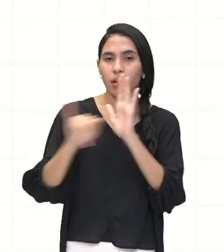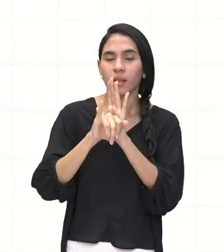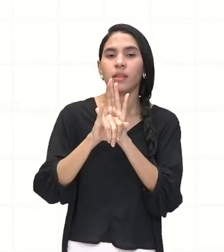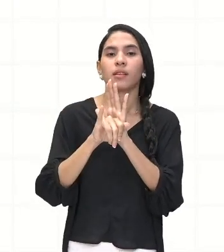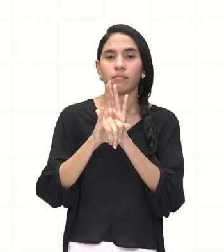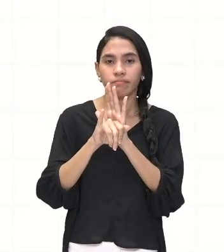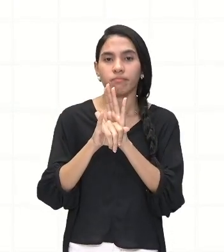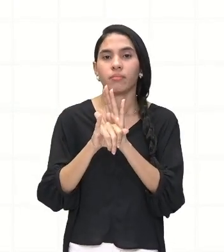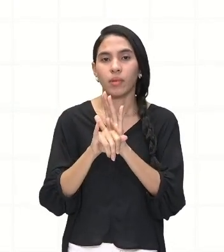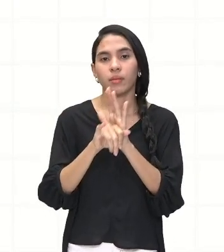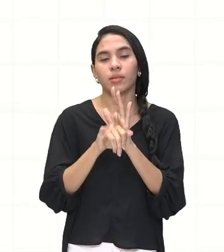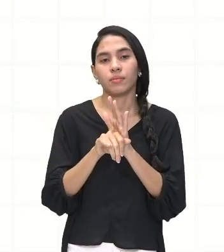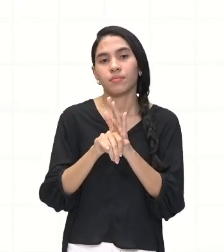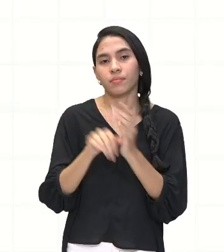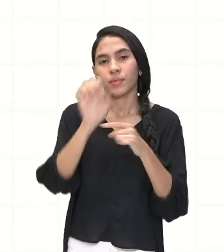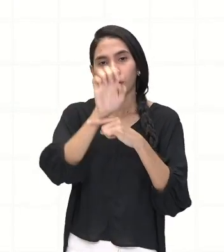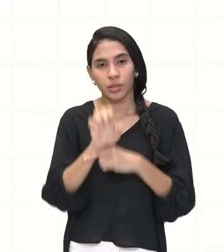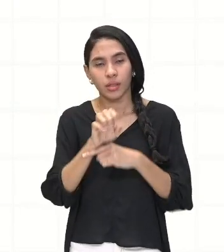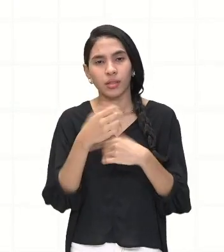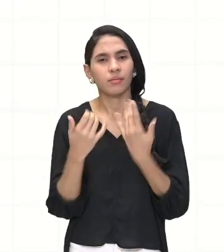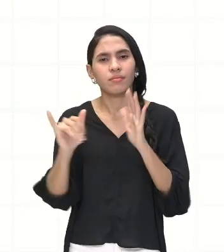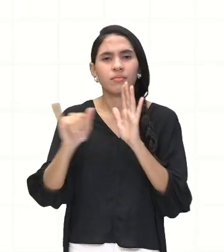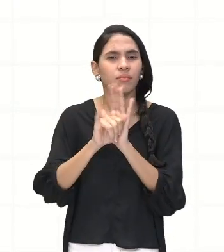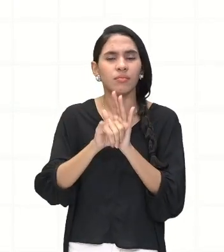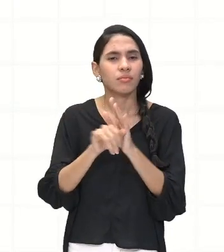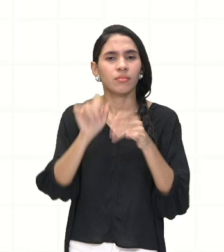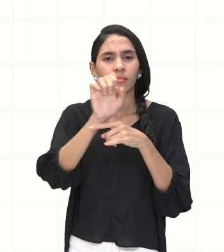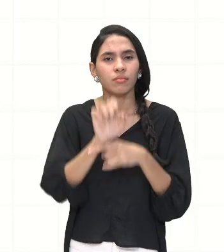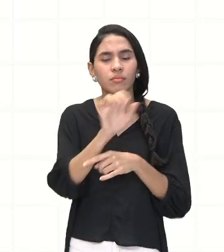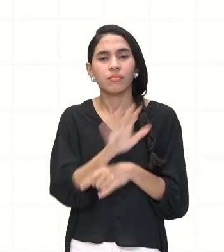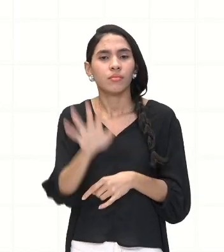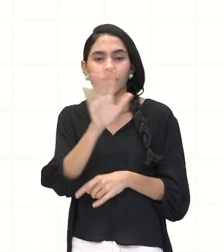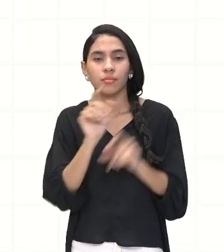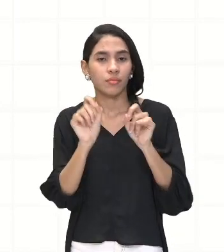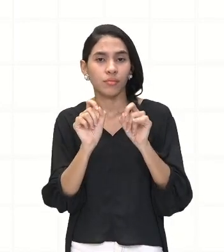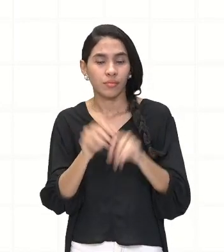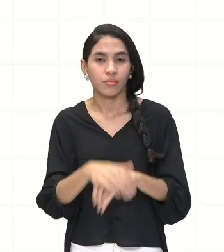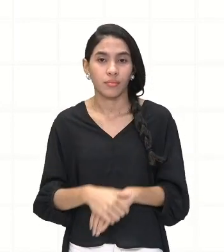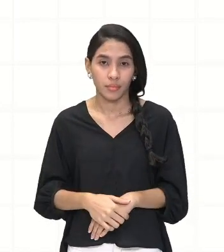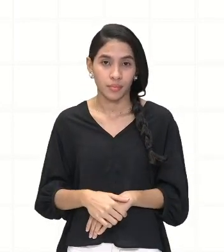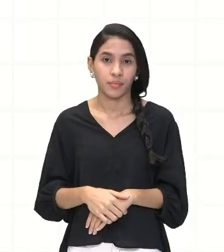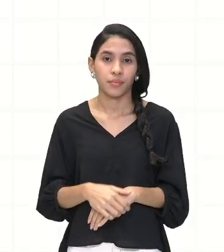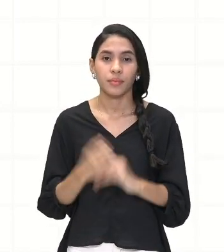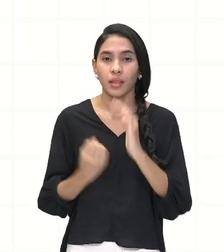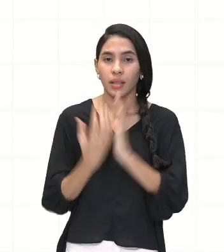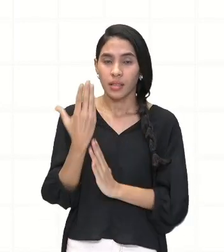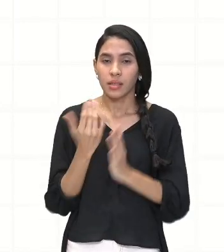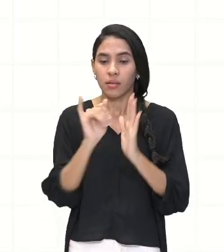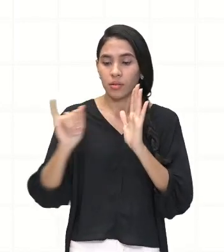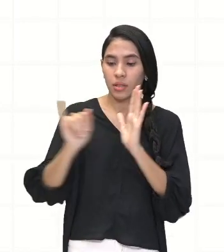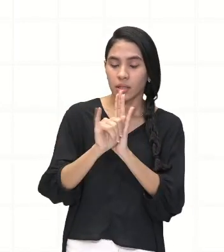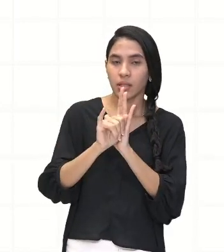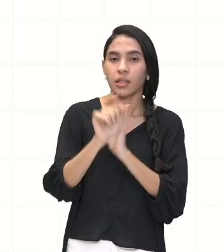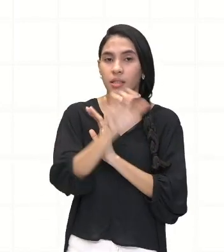identidade nacional. O que seria essa identidade nacional? O surgimento de uma identidade